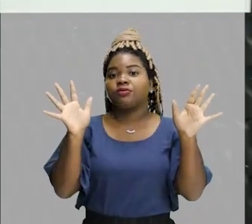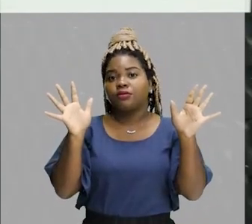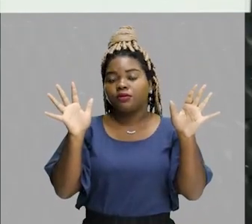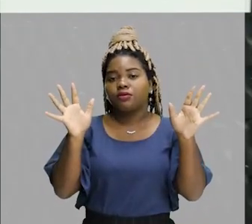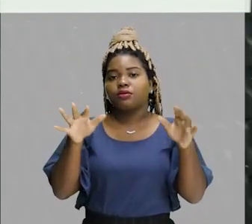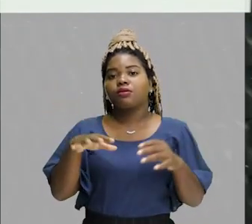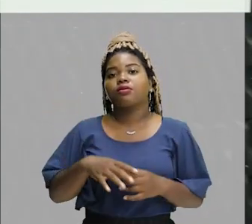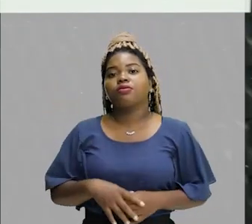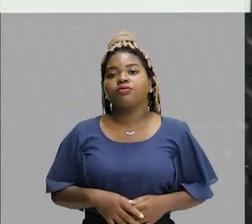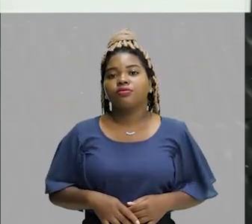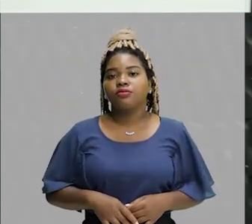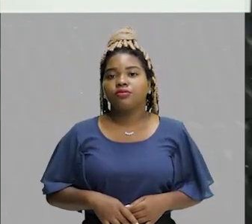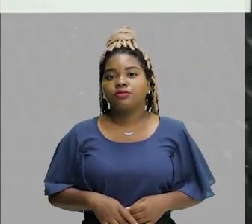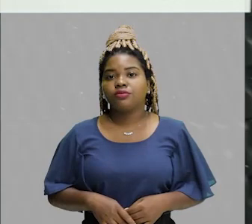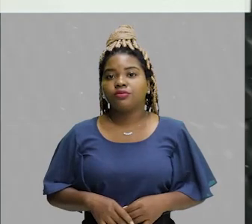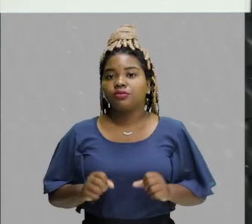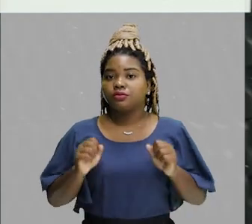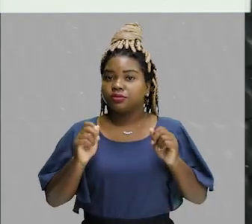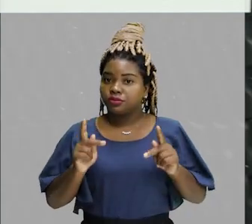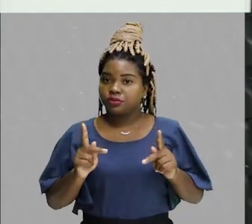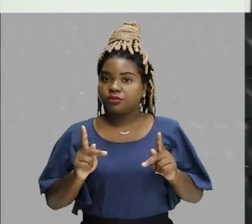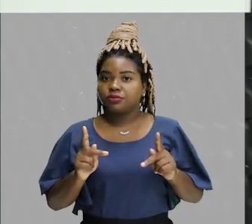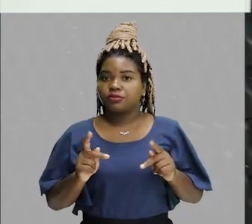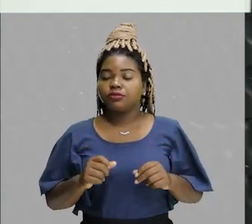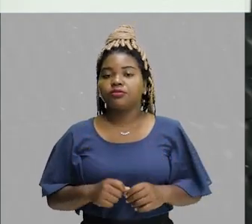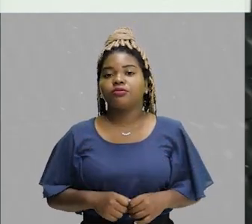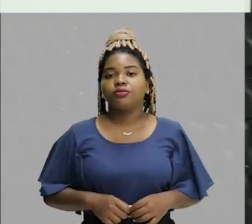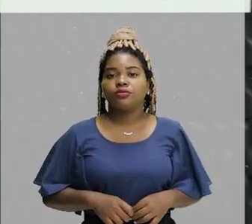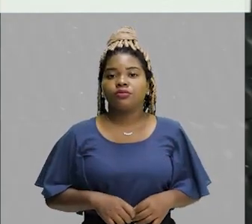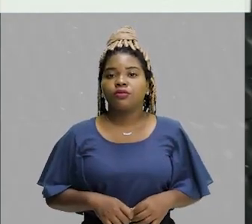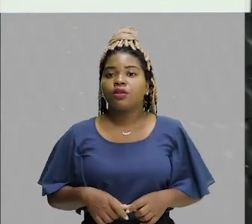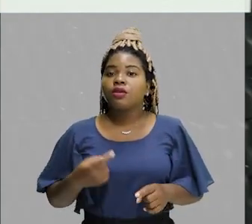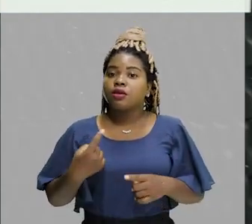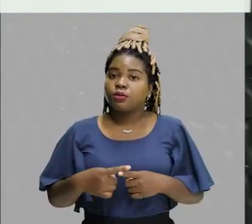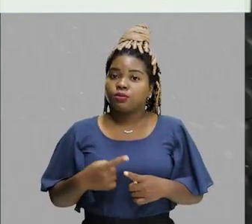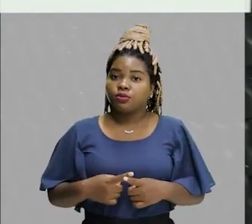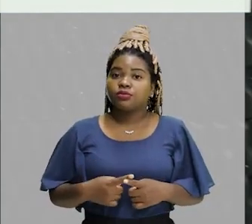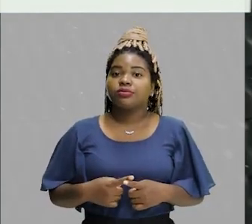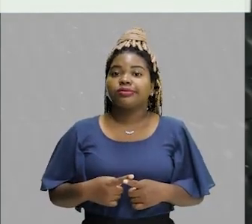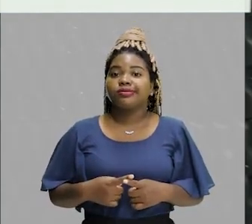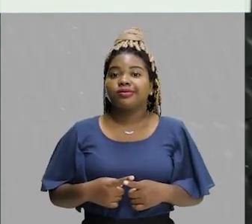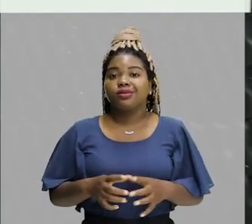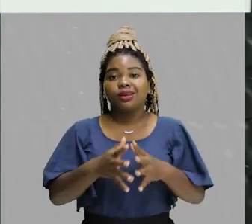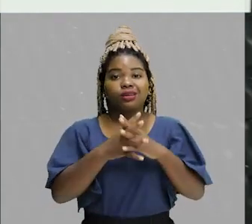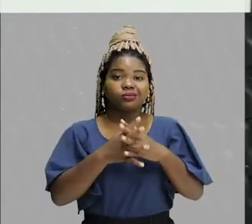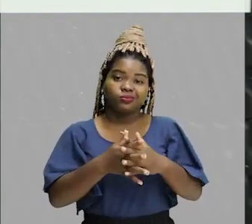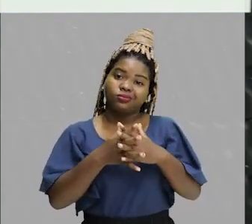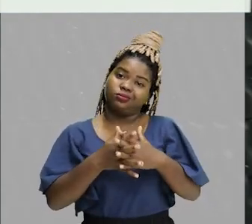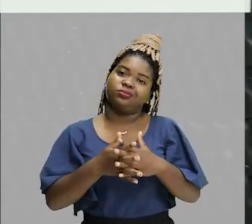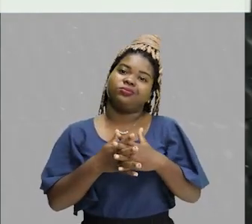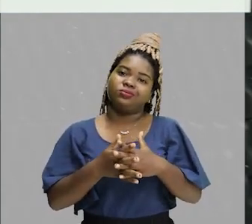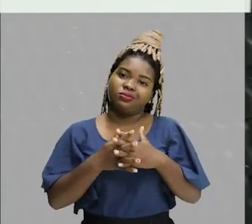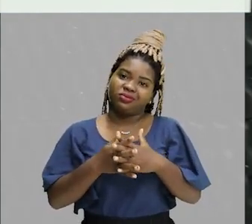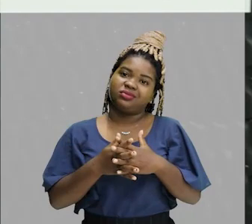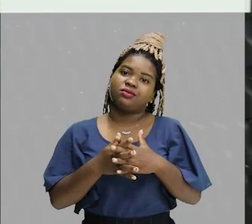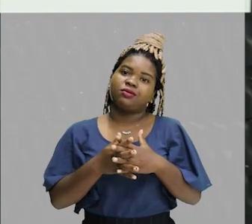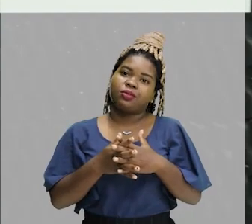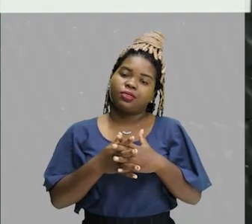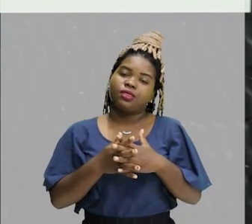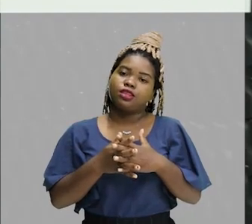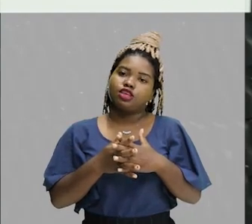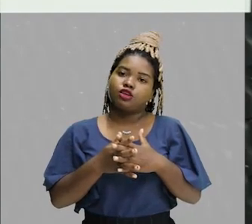várias vezes aqui a aula para tu acompanhar o raciocínio. Porque isso aqui, gente, isso aqui dá trabalho até na universidade desfazer esse